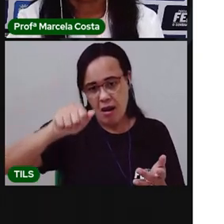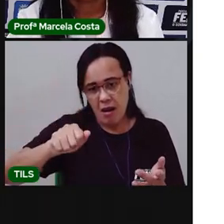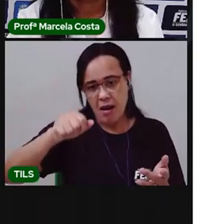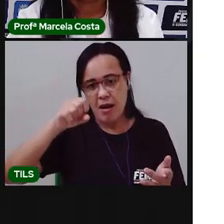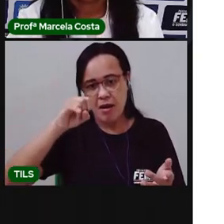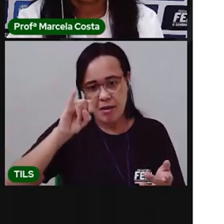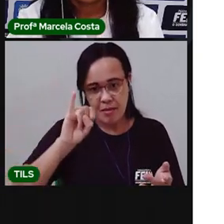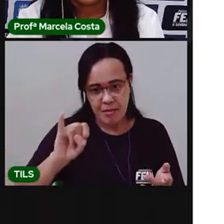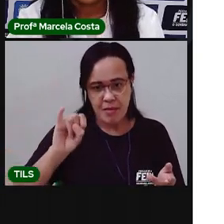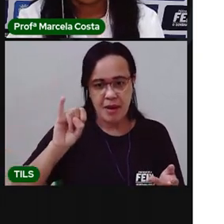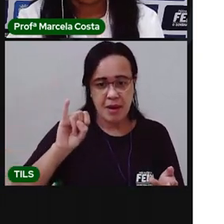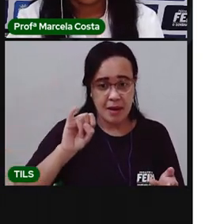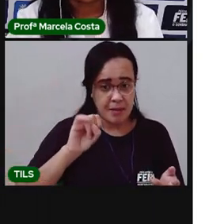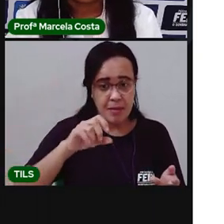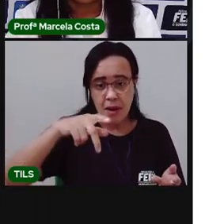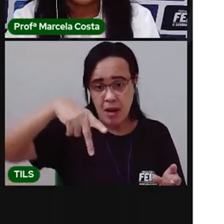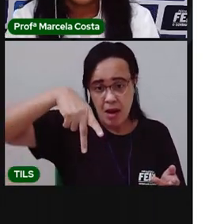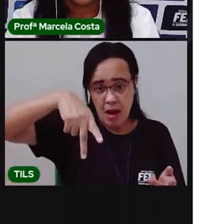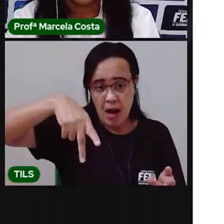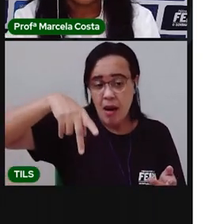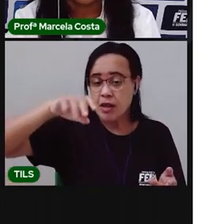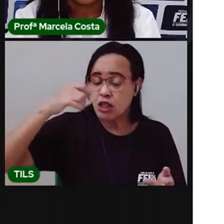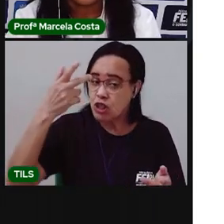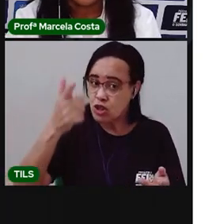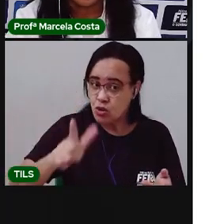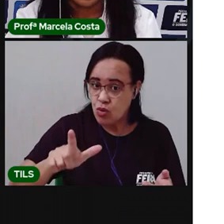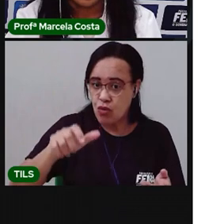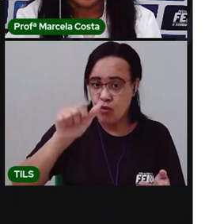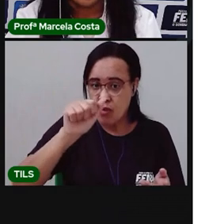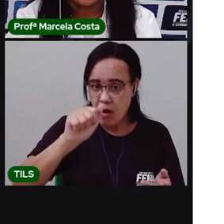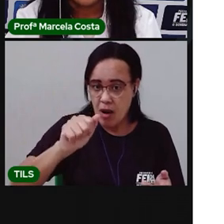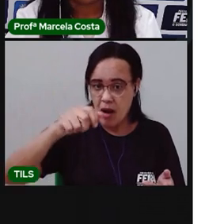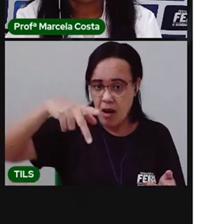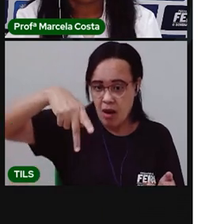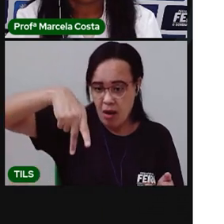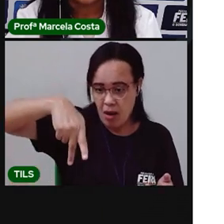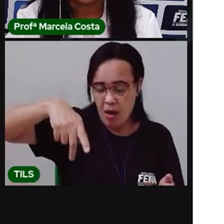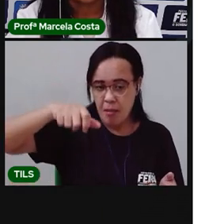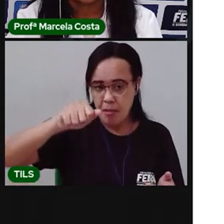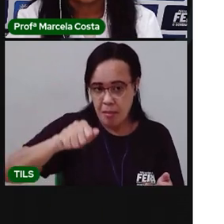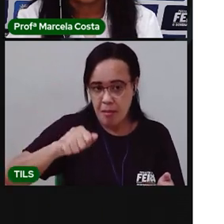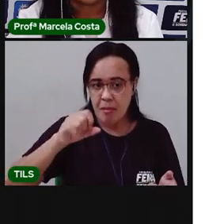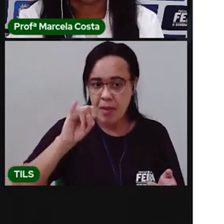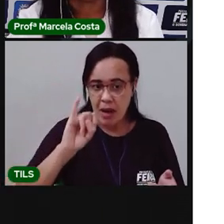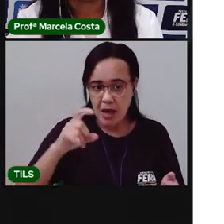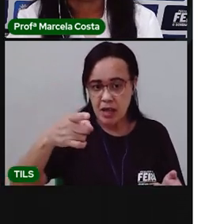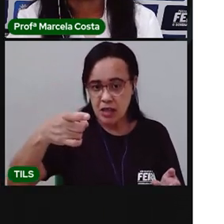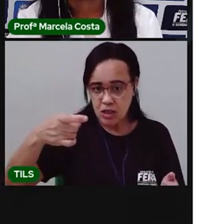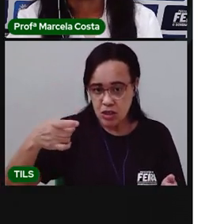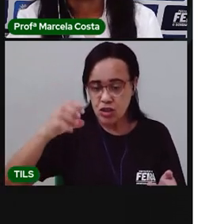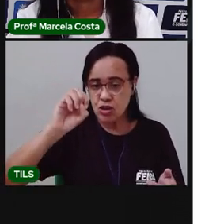Ó, uma palavra grande. Apaixonado.